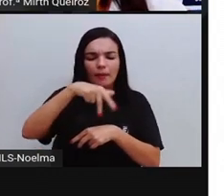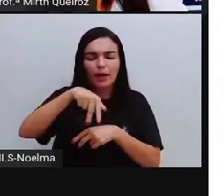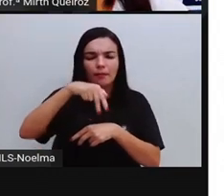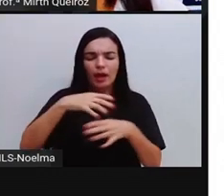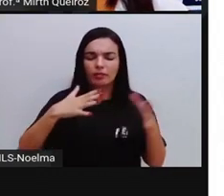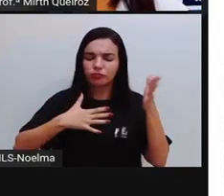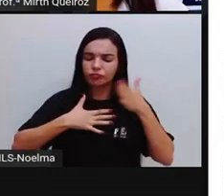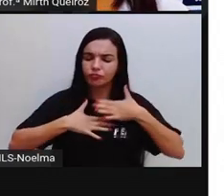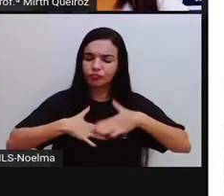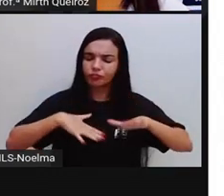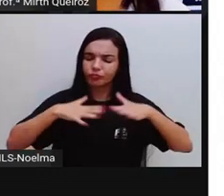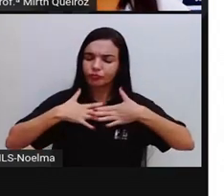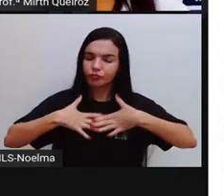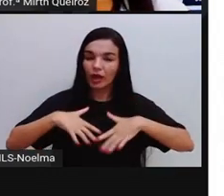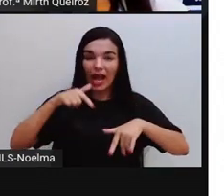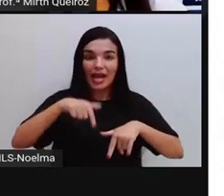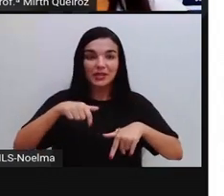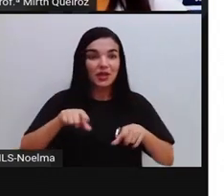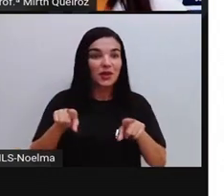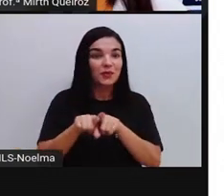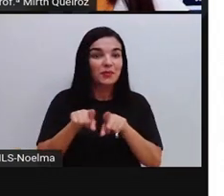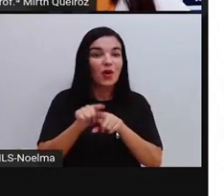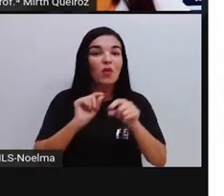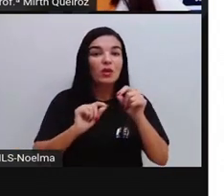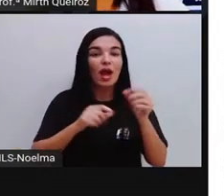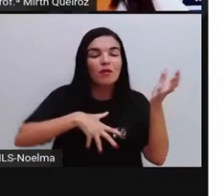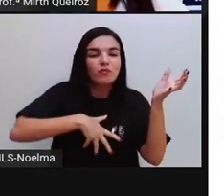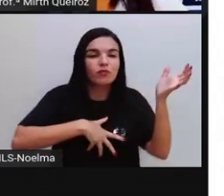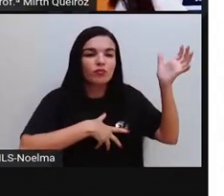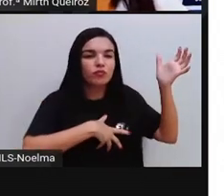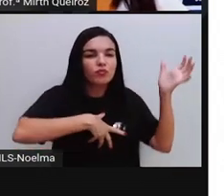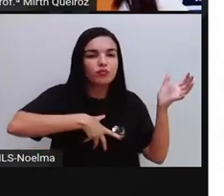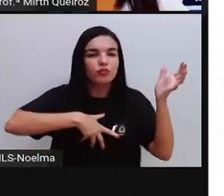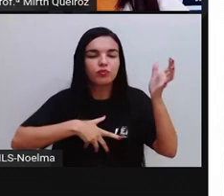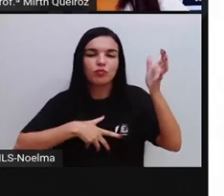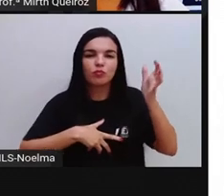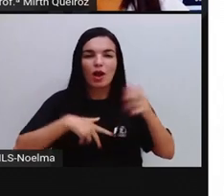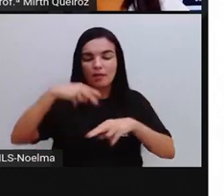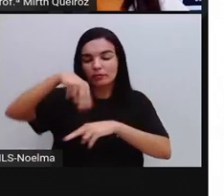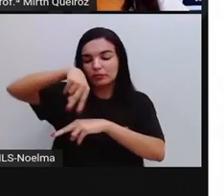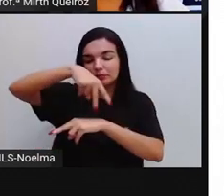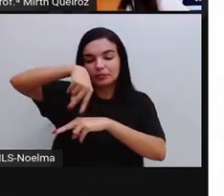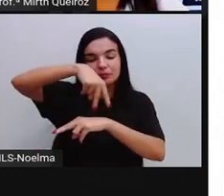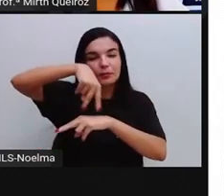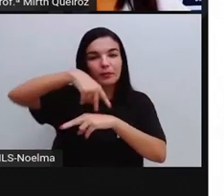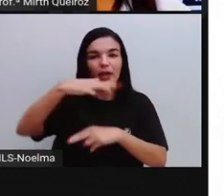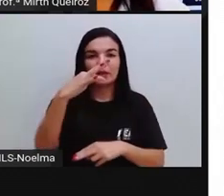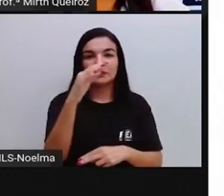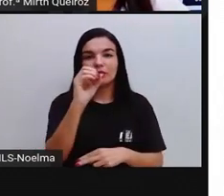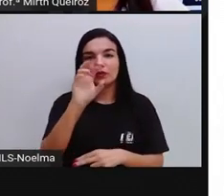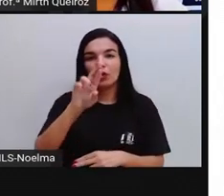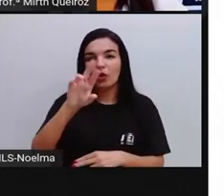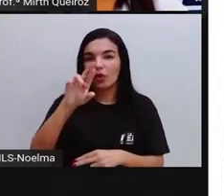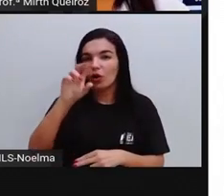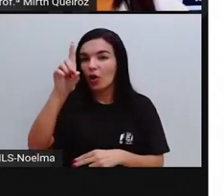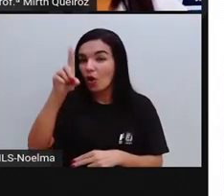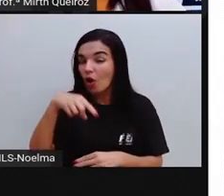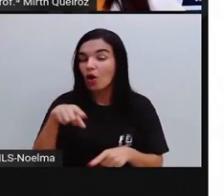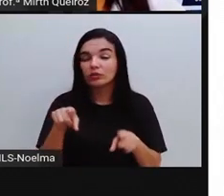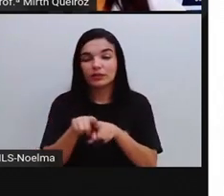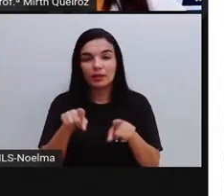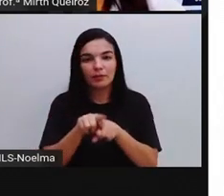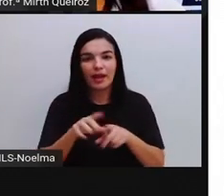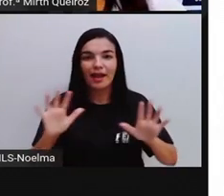instrumentos musicais, né? Por exemplo, no forró, que a gente utiliza aí para realizar esse tipo de dança, os passos também